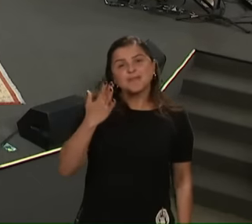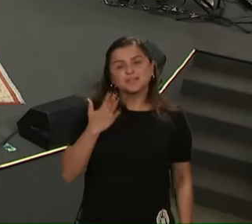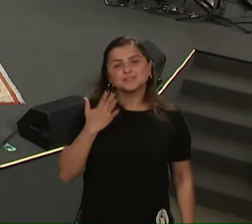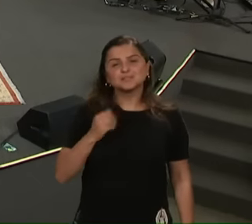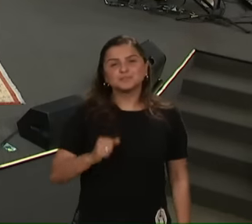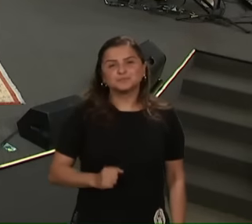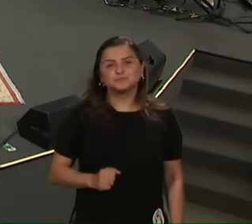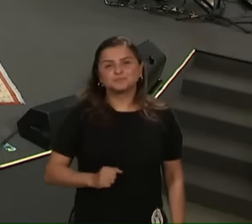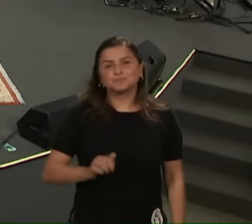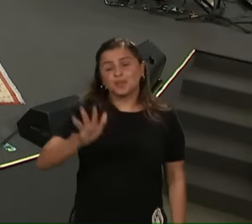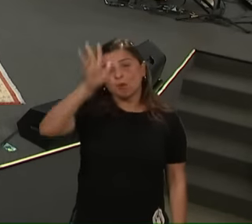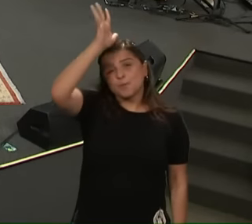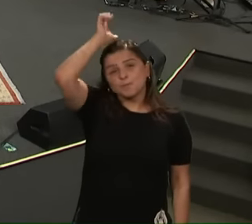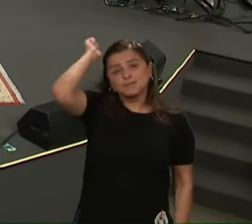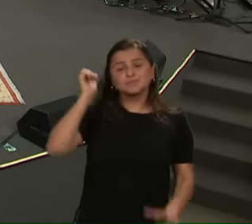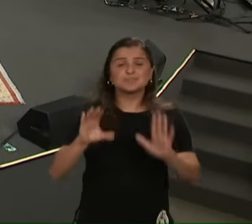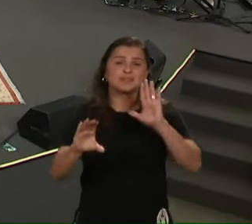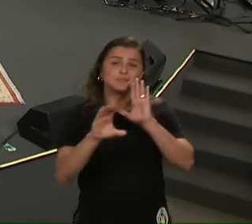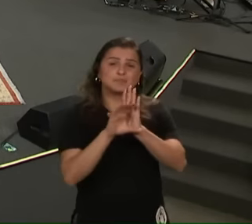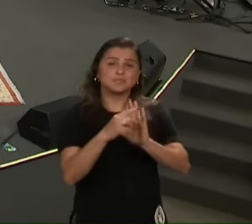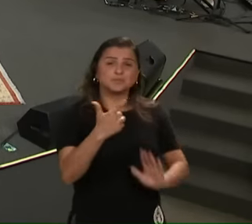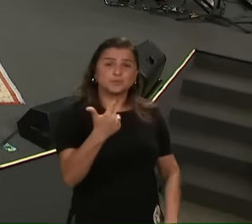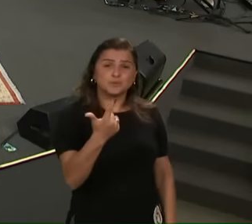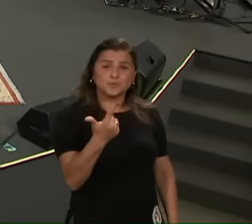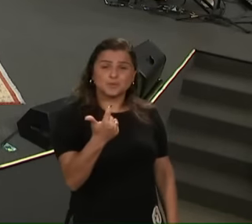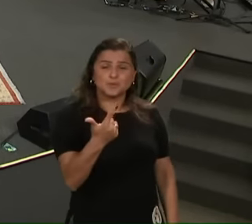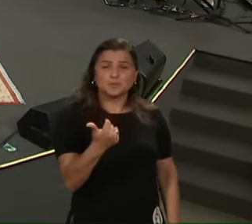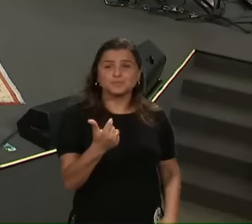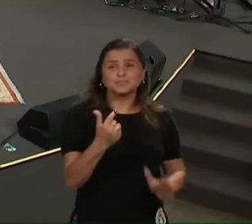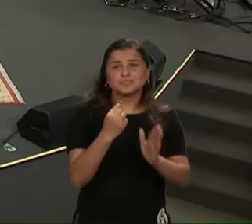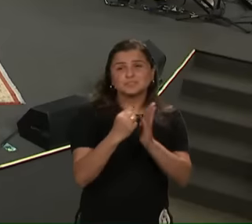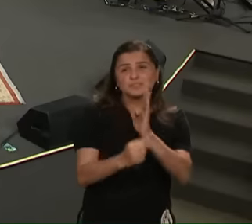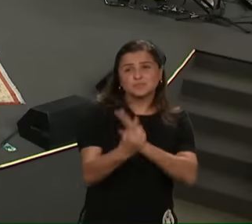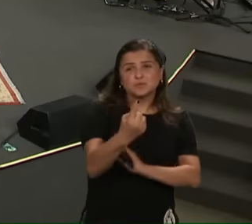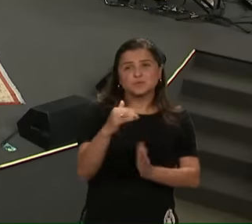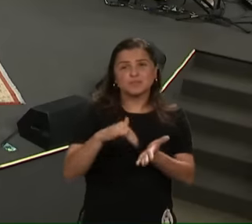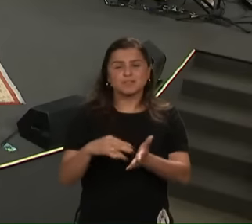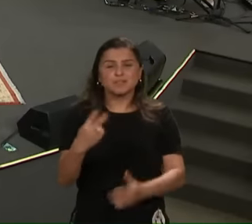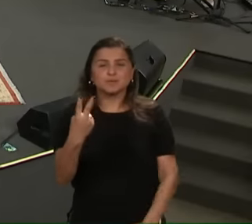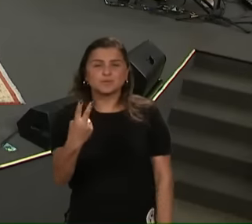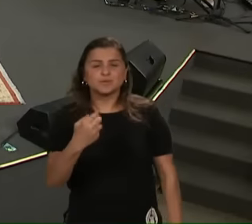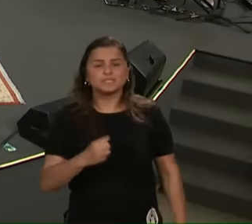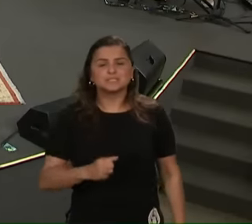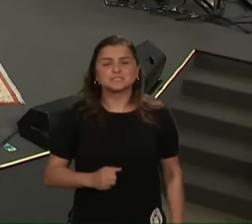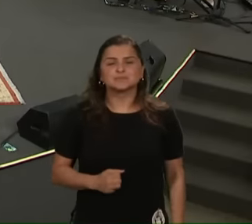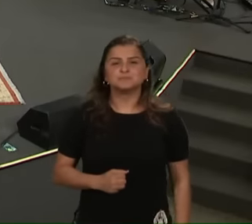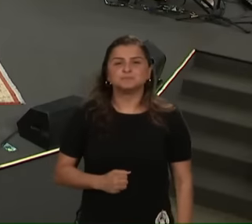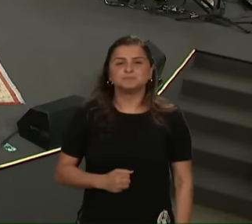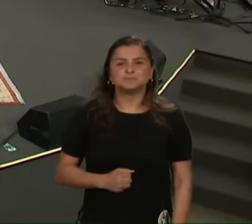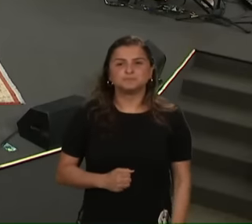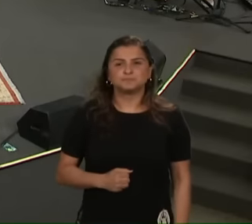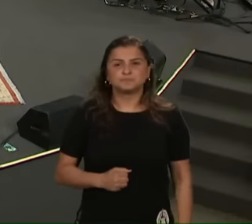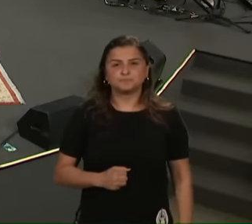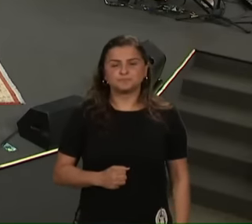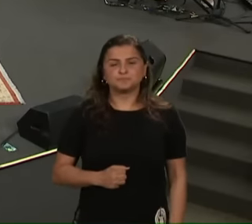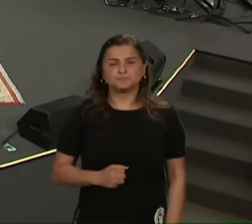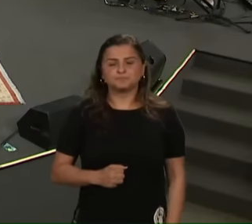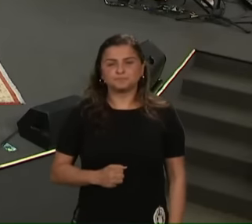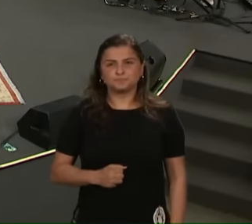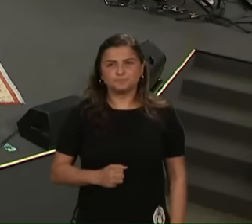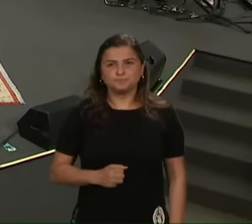Romanos capítulo 12, os dois primeiros versículos. Romanos capítulo 12,